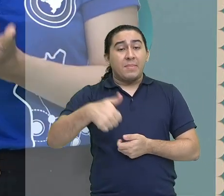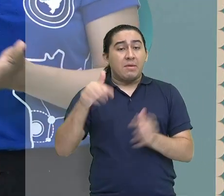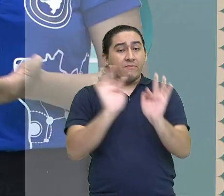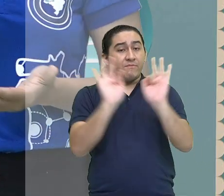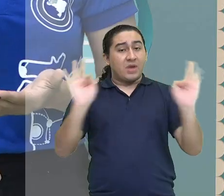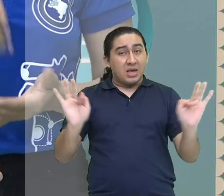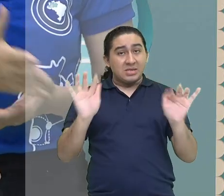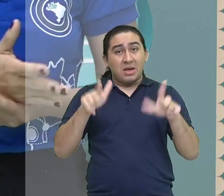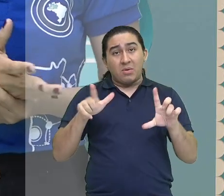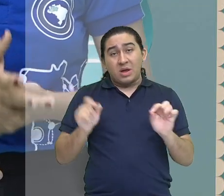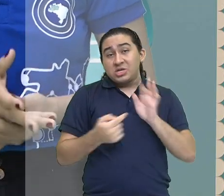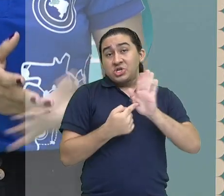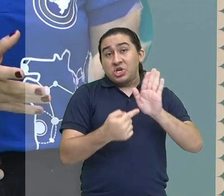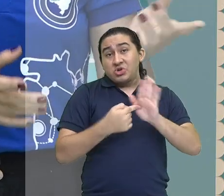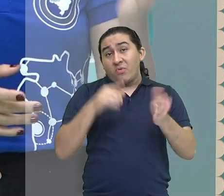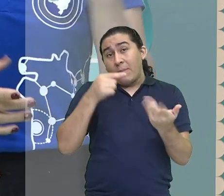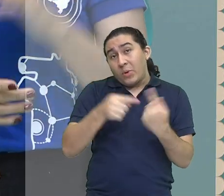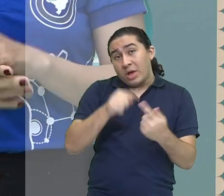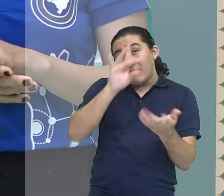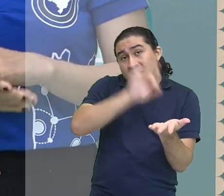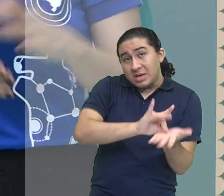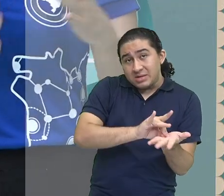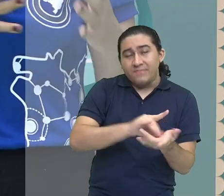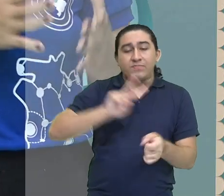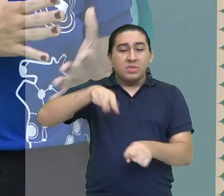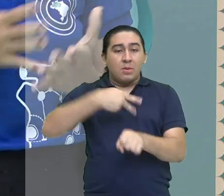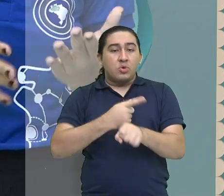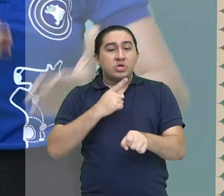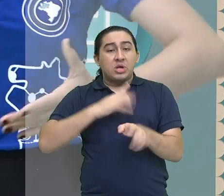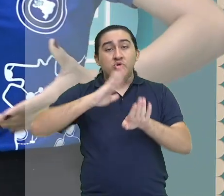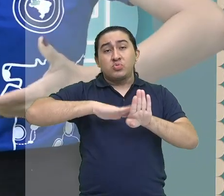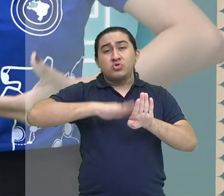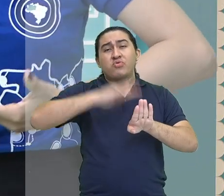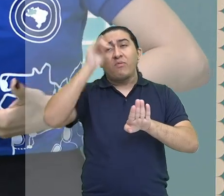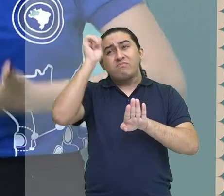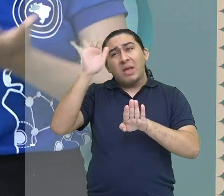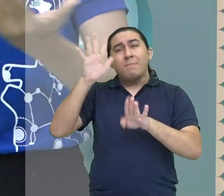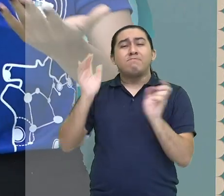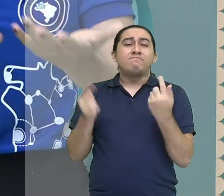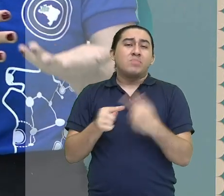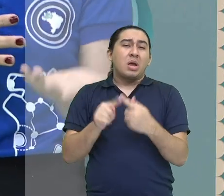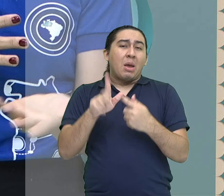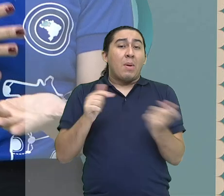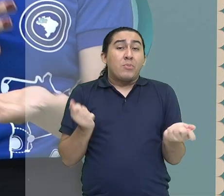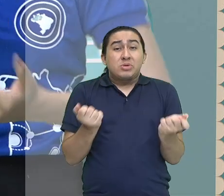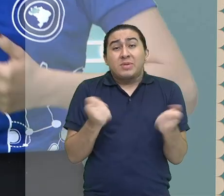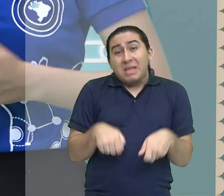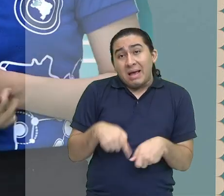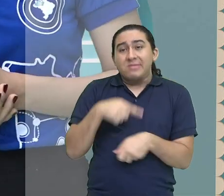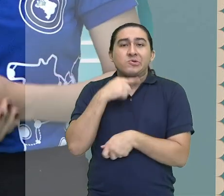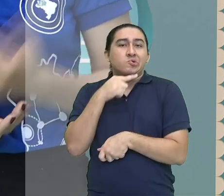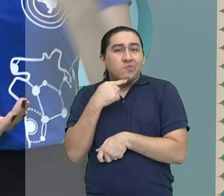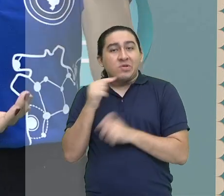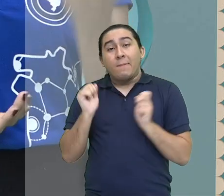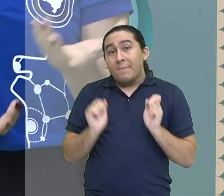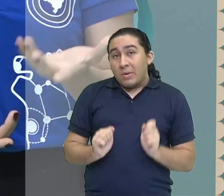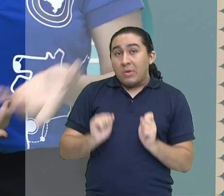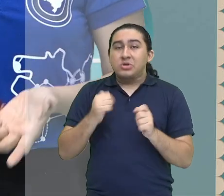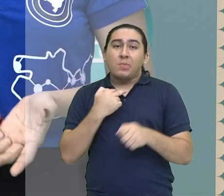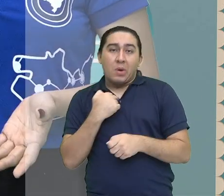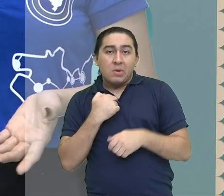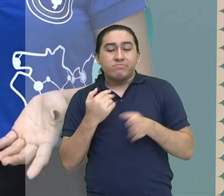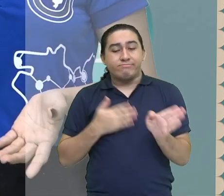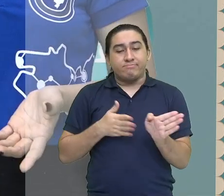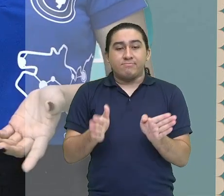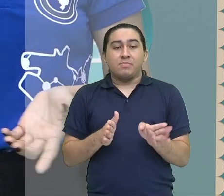indicativo, porque é uma certeza. Depois, nós temos o modo subjuntivo, que é uma possibilidade, é uma dúvida, ok? E nós temos